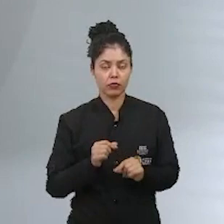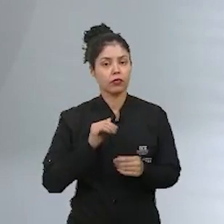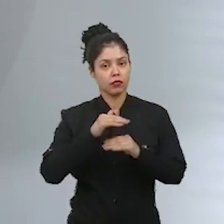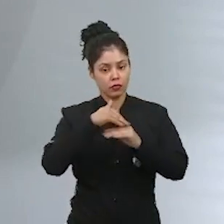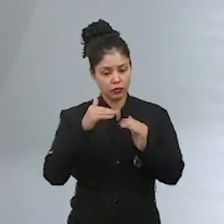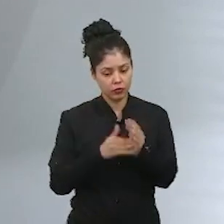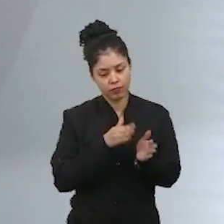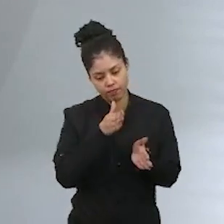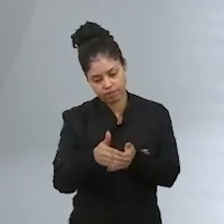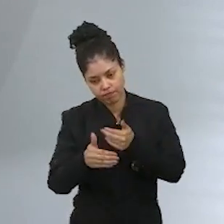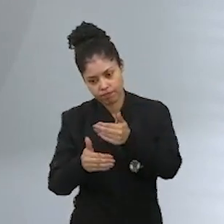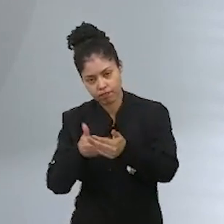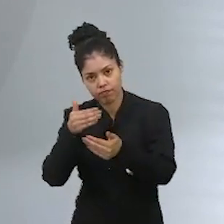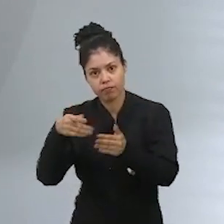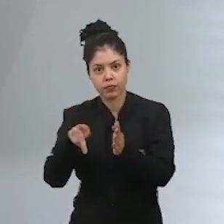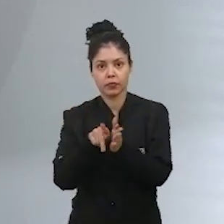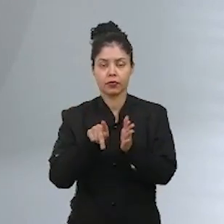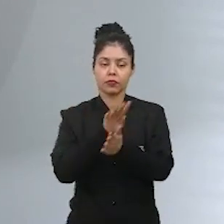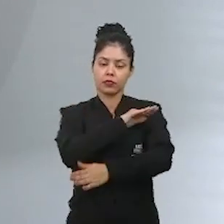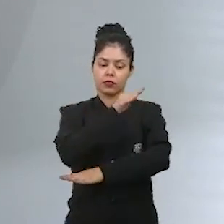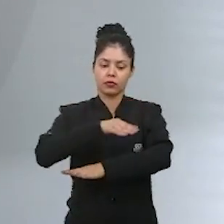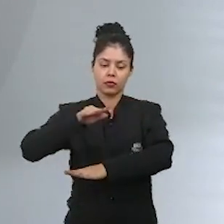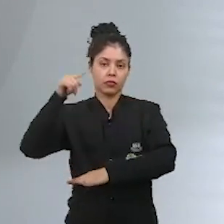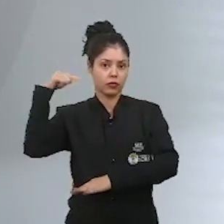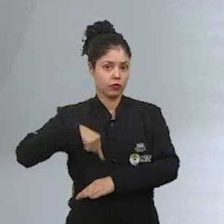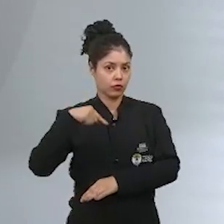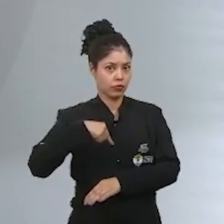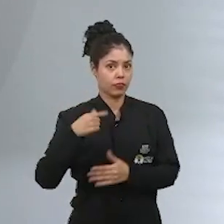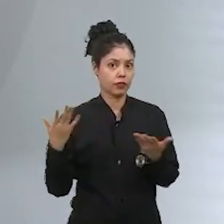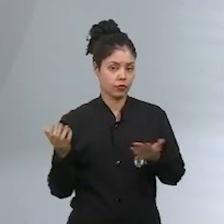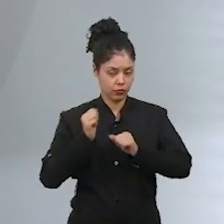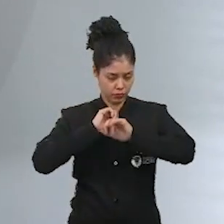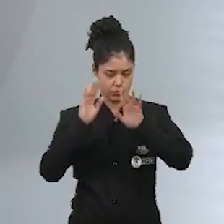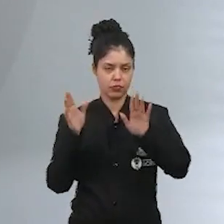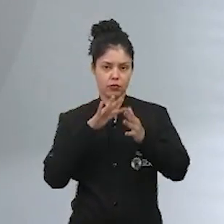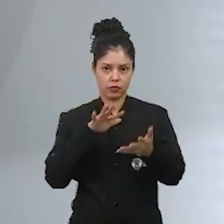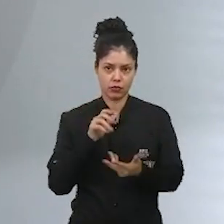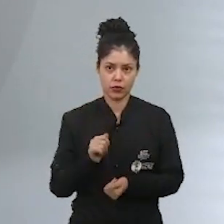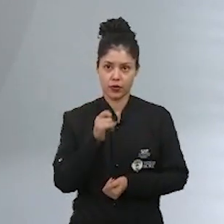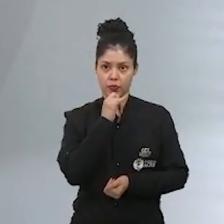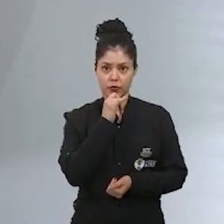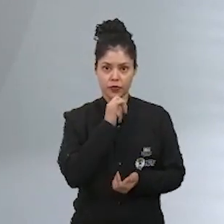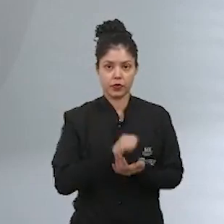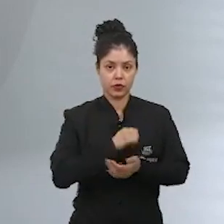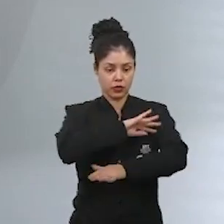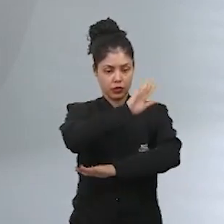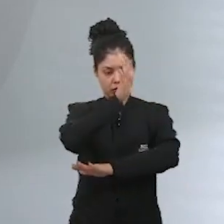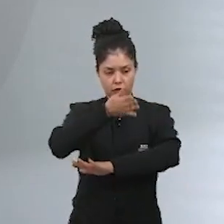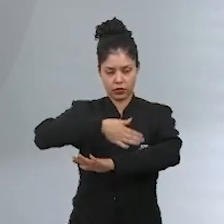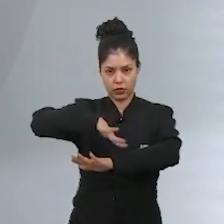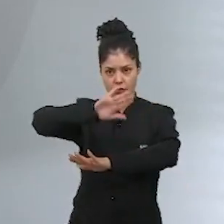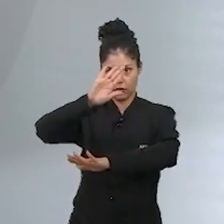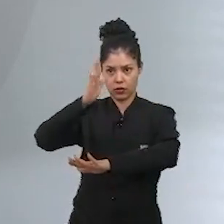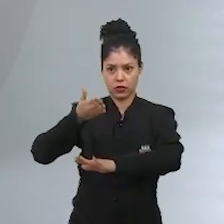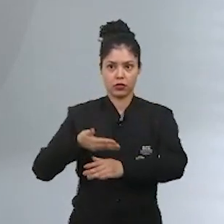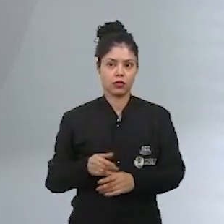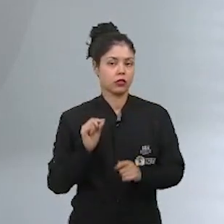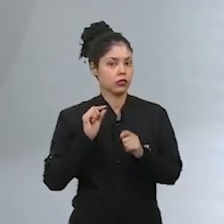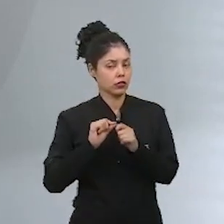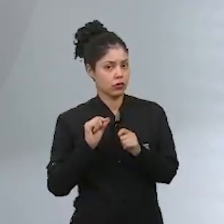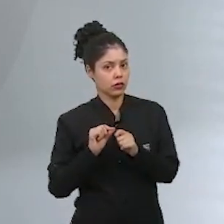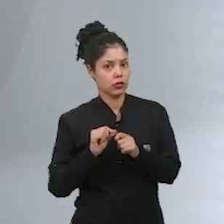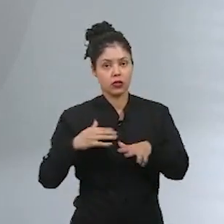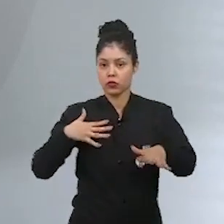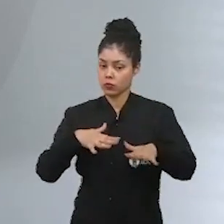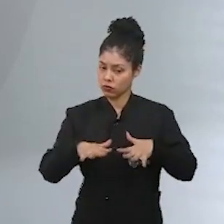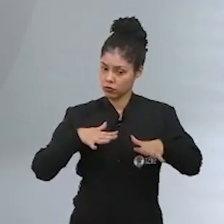anos, ele vai modelando o relevo que está aqui na superfície, logicamente. Por exemplo, as montanhas. As montanhas são formadas a partir